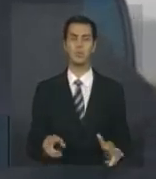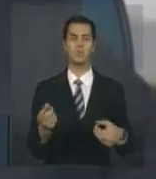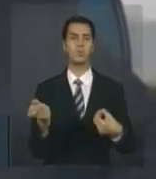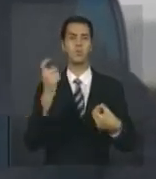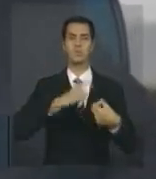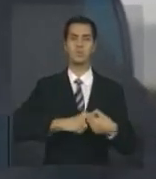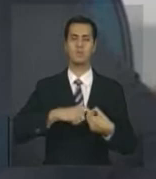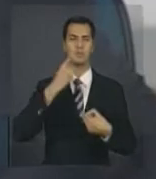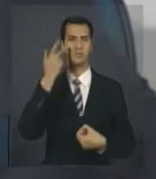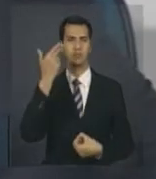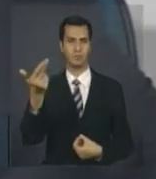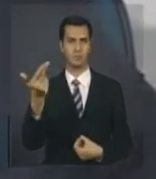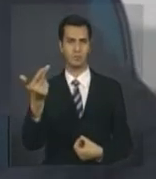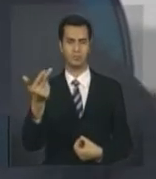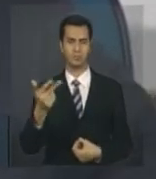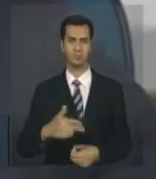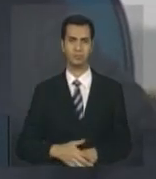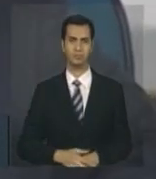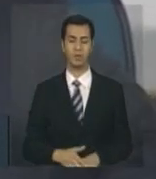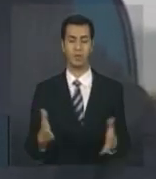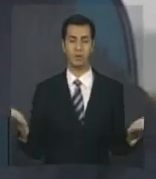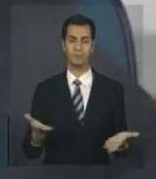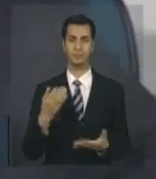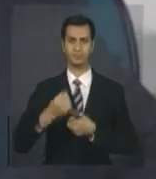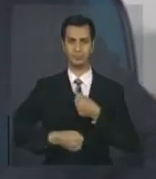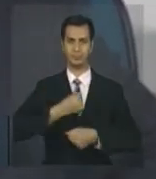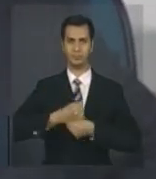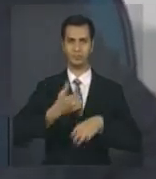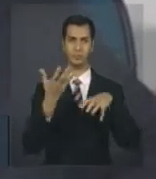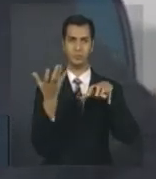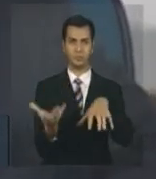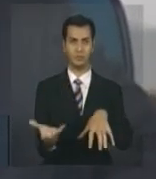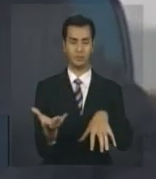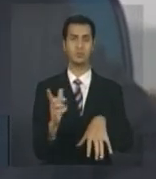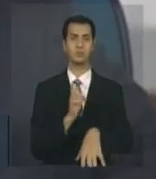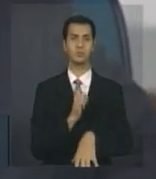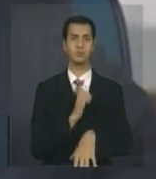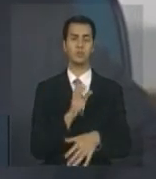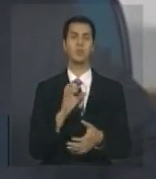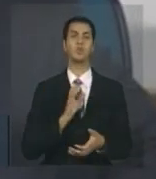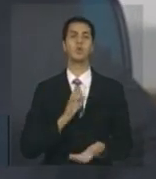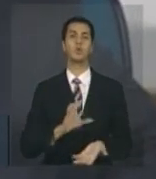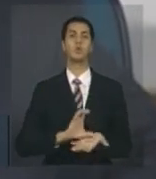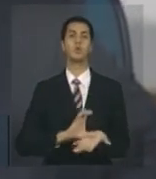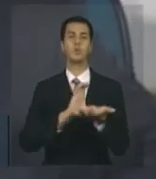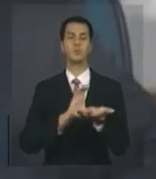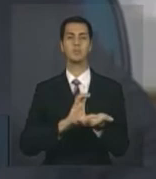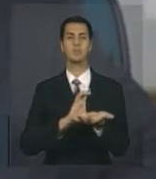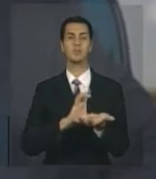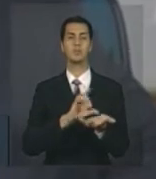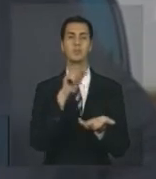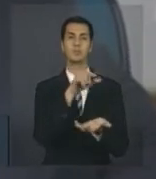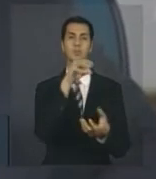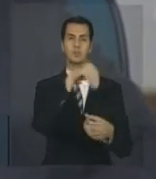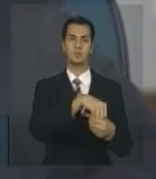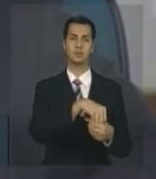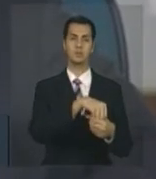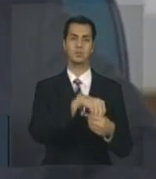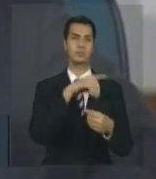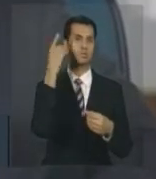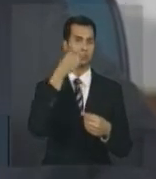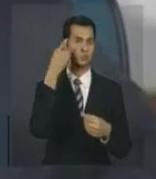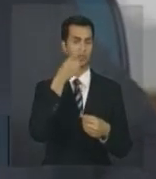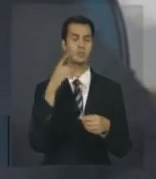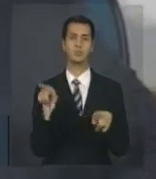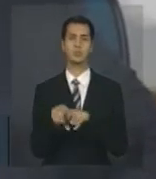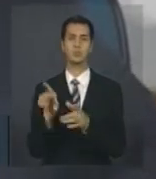normal. Esse ano, o Congresso Nacional, através de duas comissões especiais, uma na Câmara, outra no